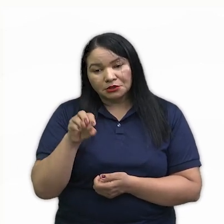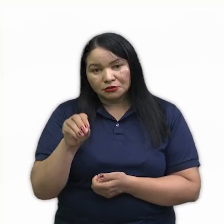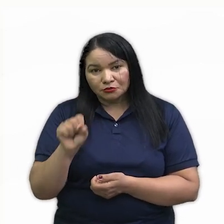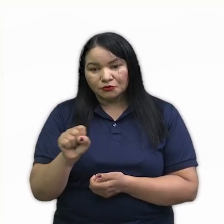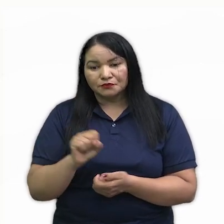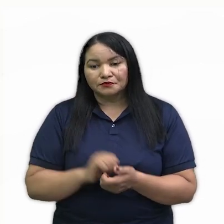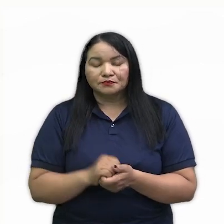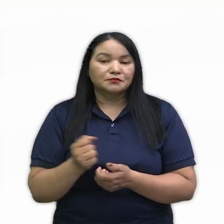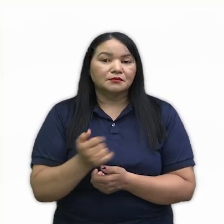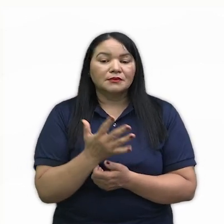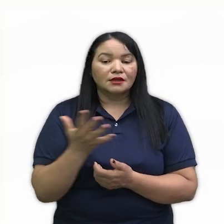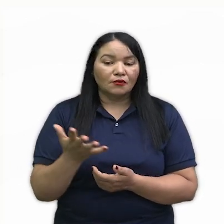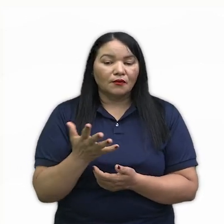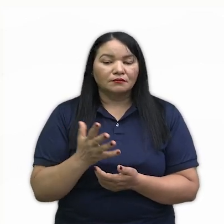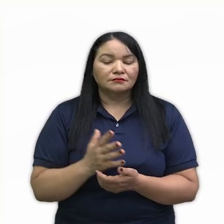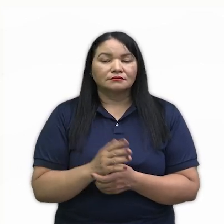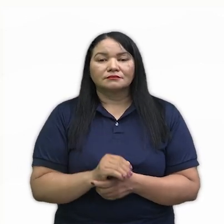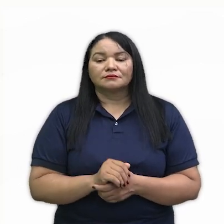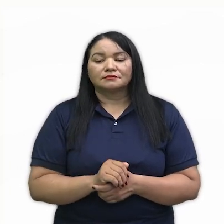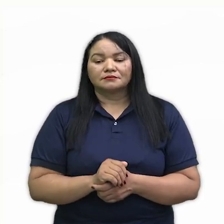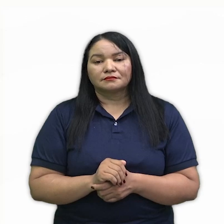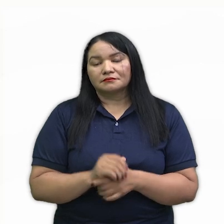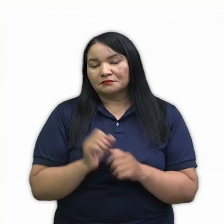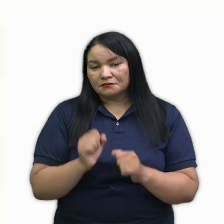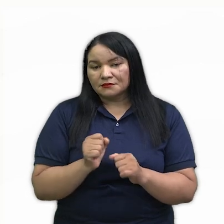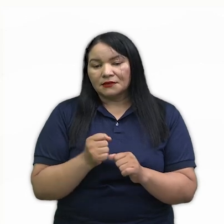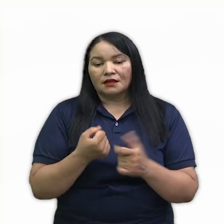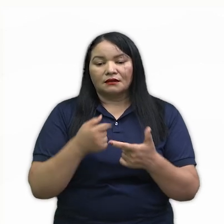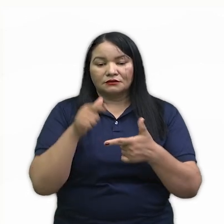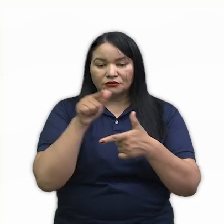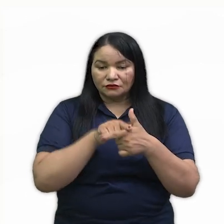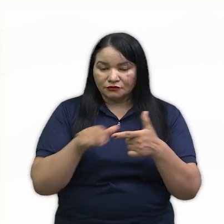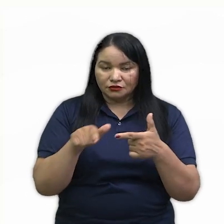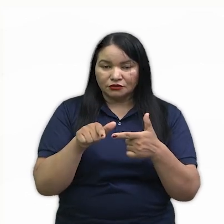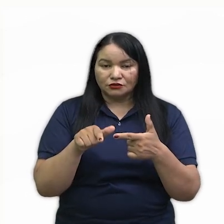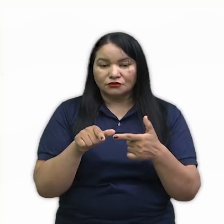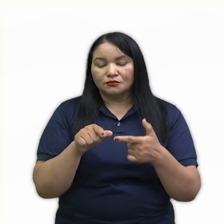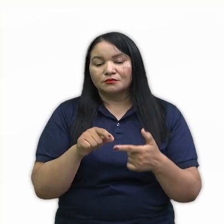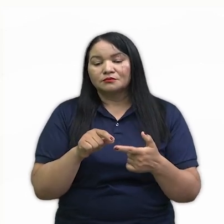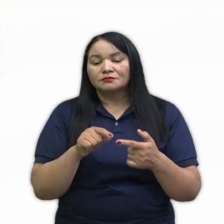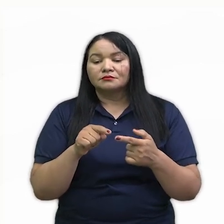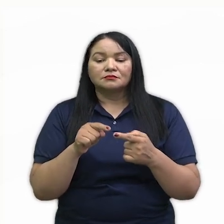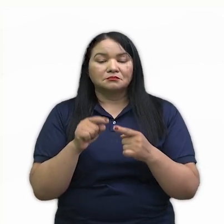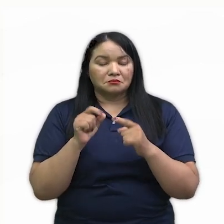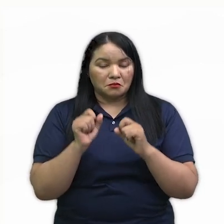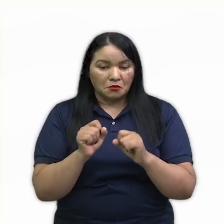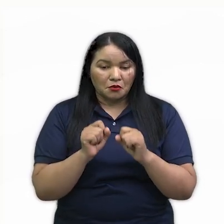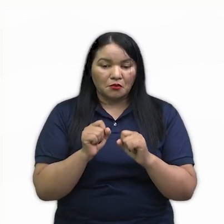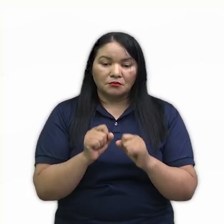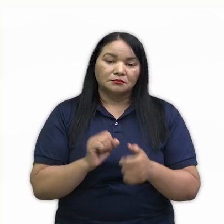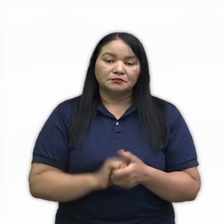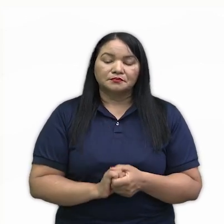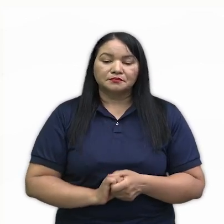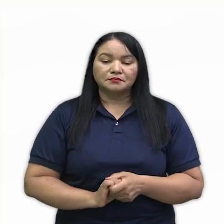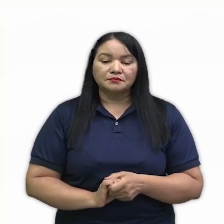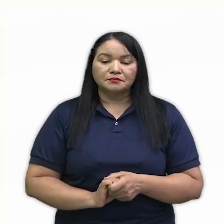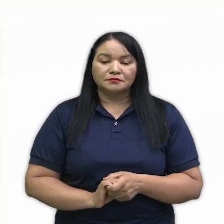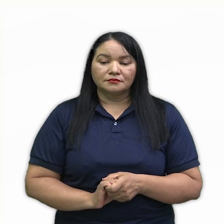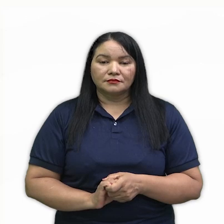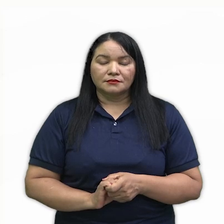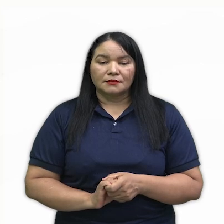né? São aqueles que são divisíveis por ele mesmo, tá? E por 1. Então nós temos